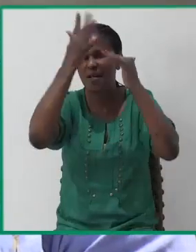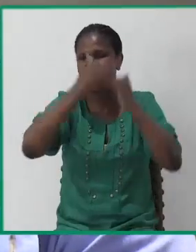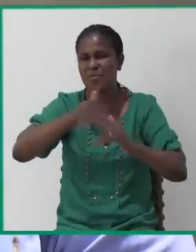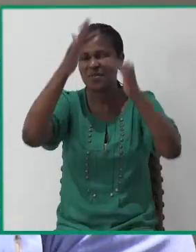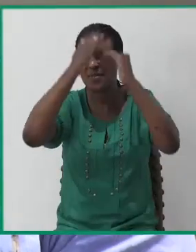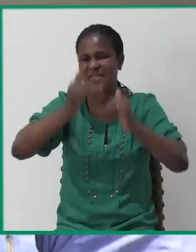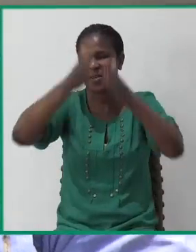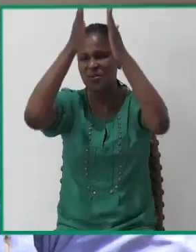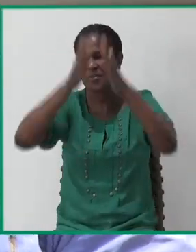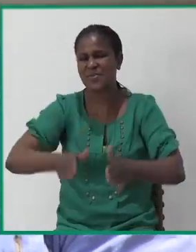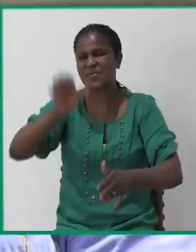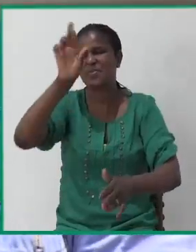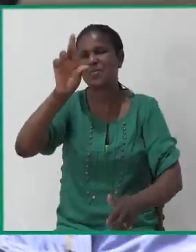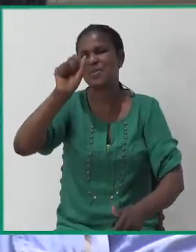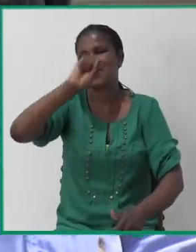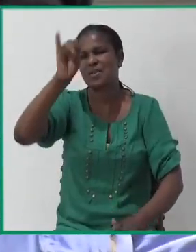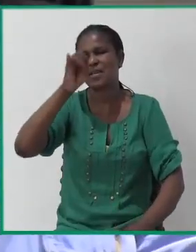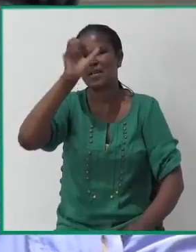música com Raja Ali.